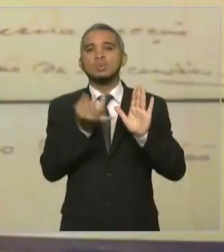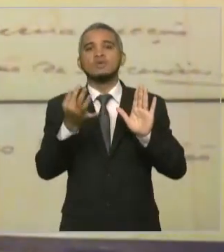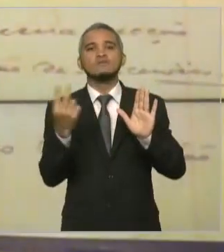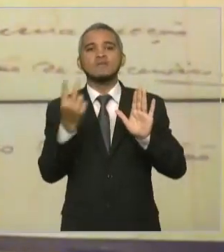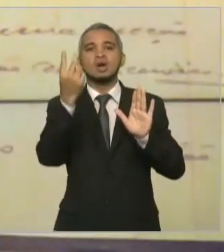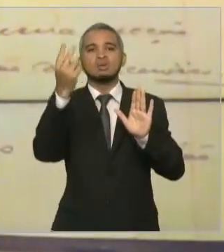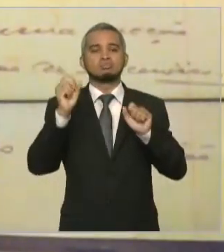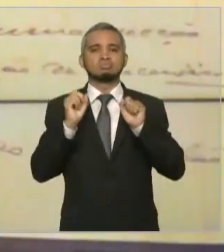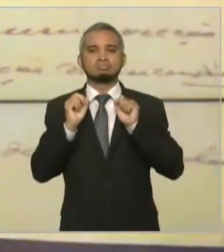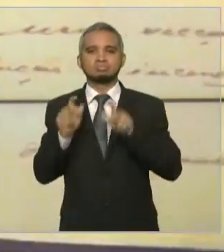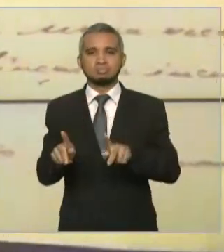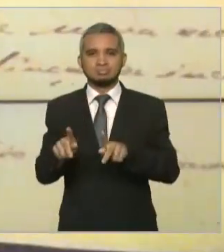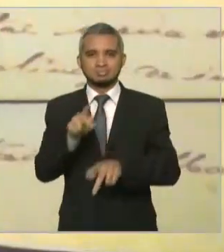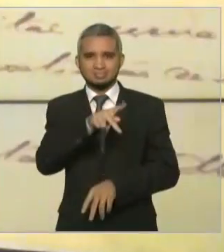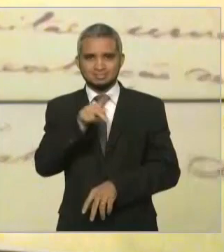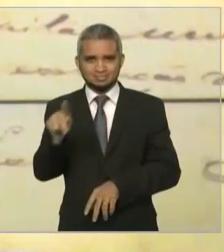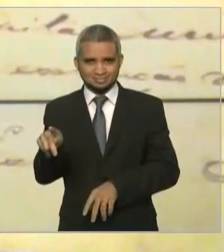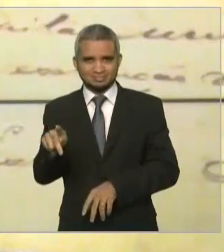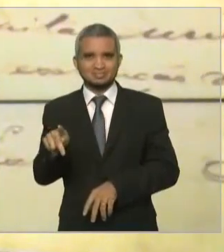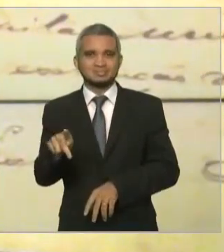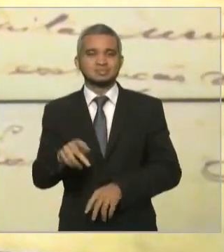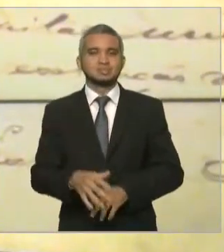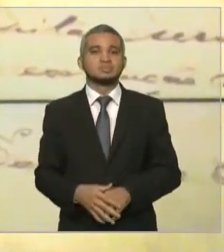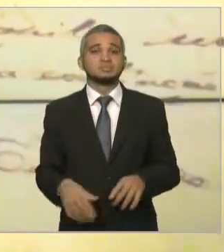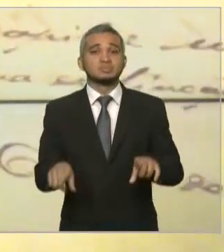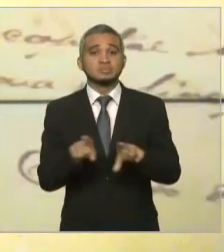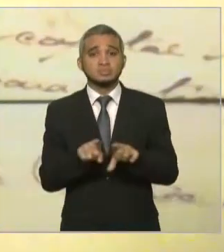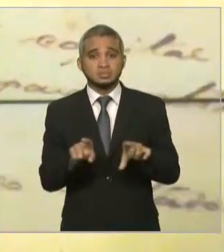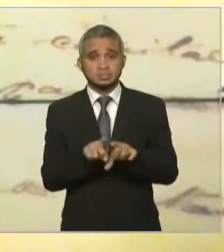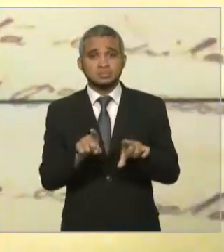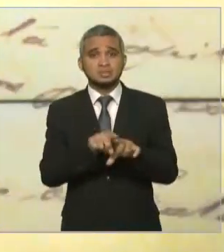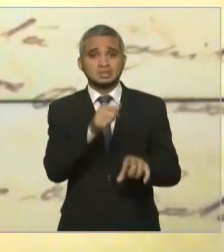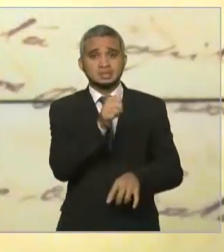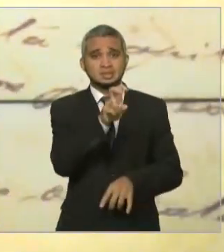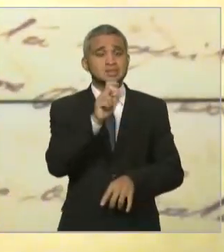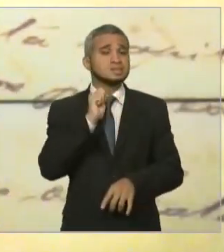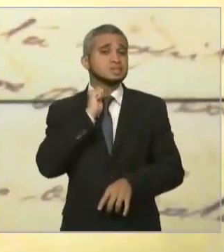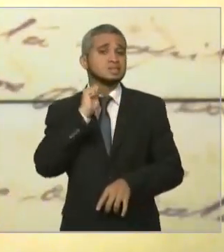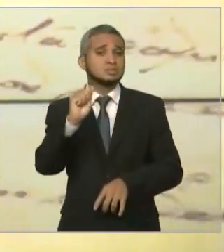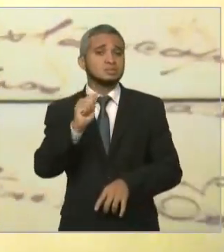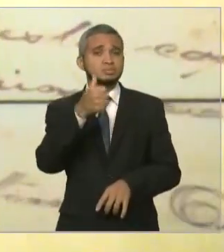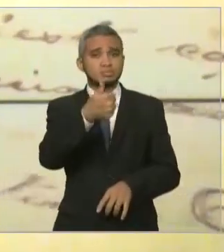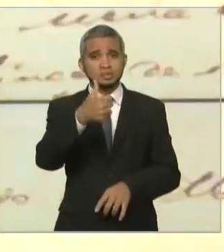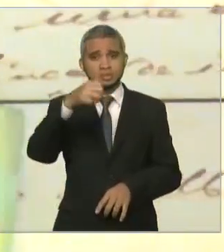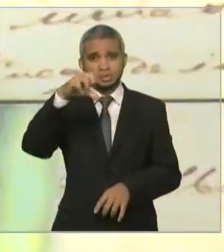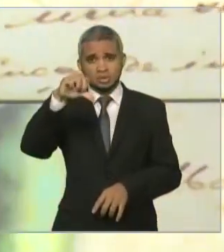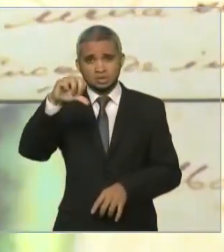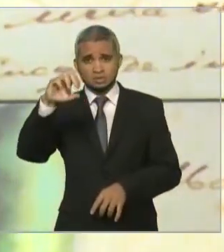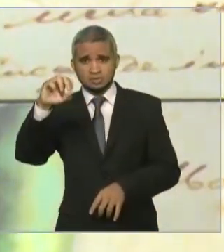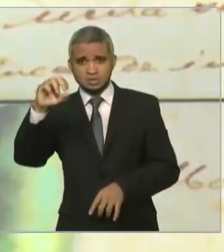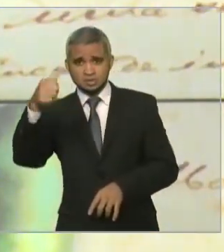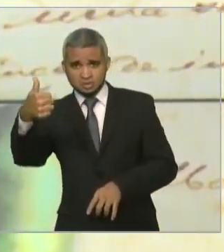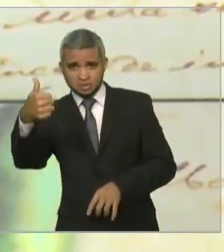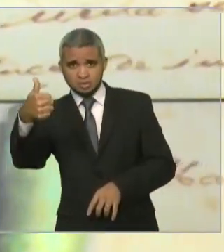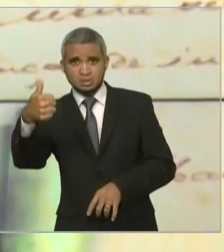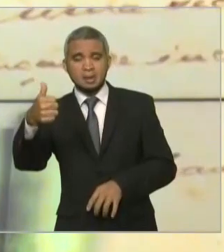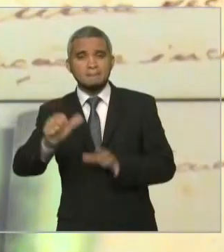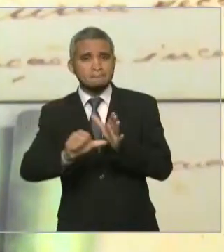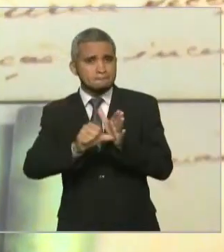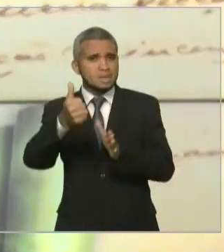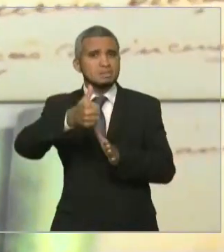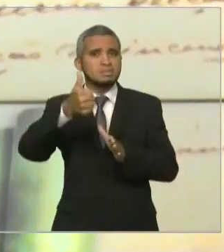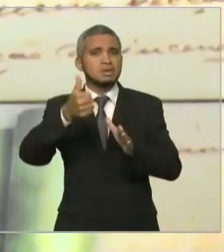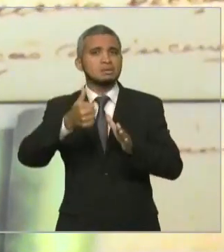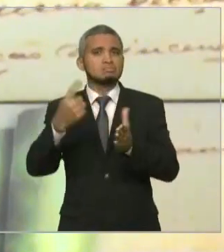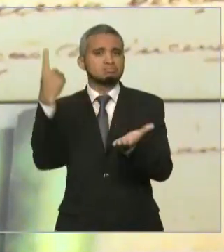Lei 294 de 15 de abril de 1901, que criou a primeira seção do Corpo de